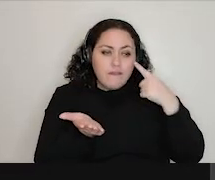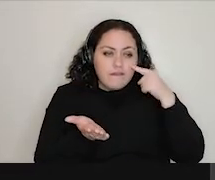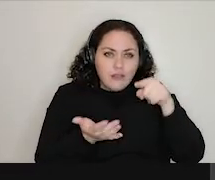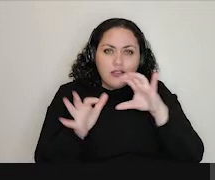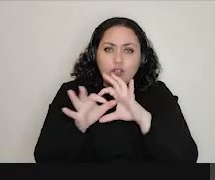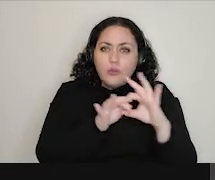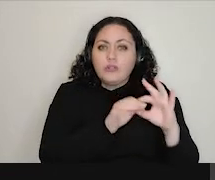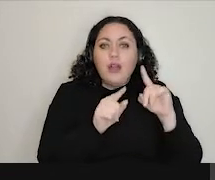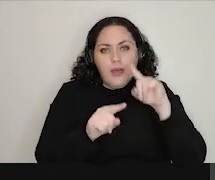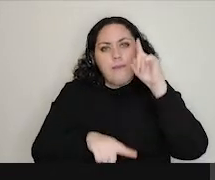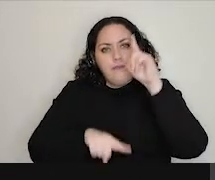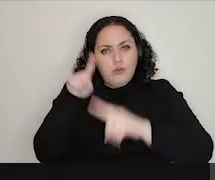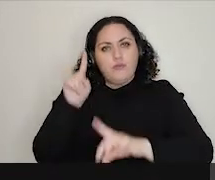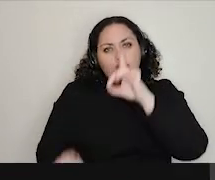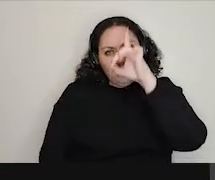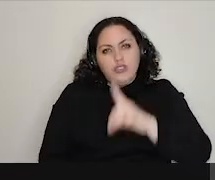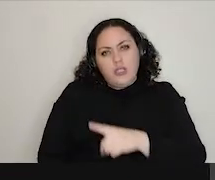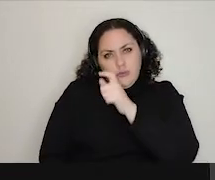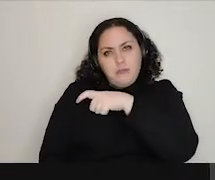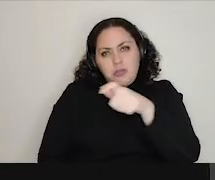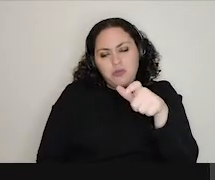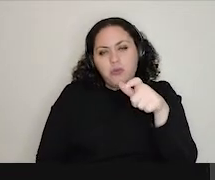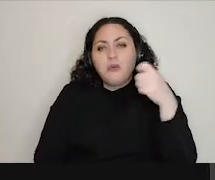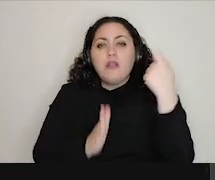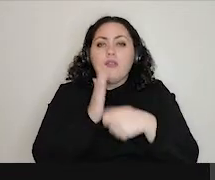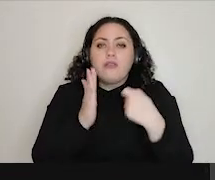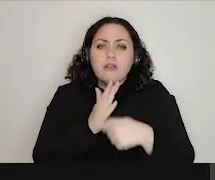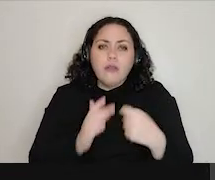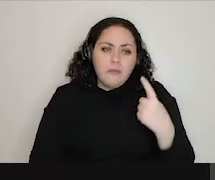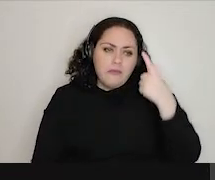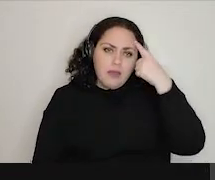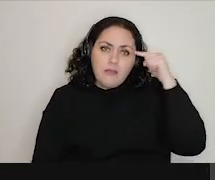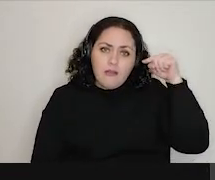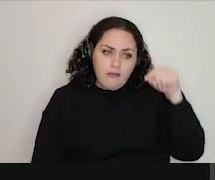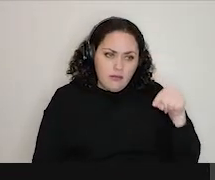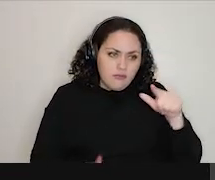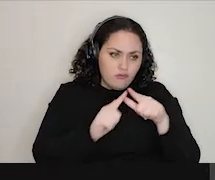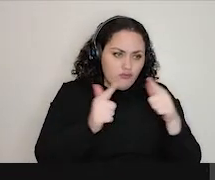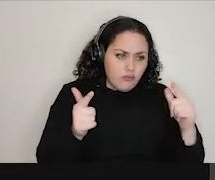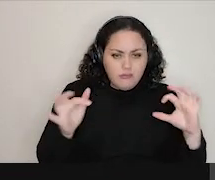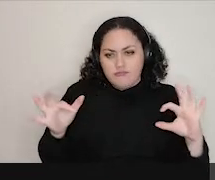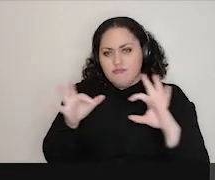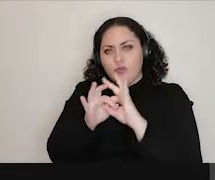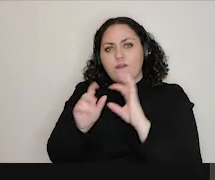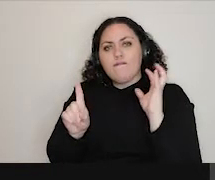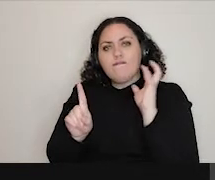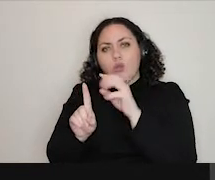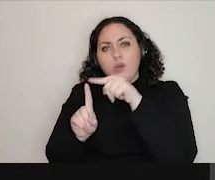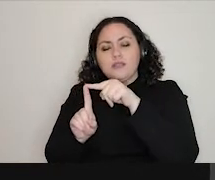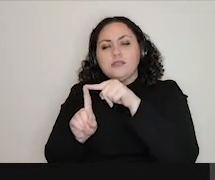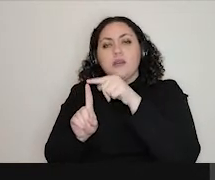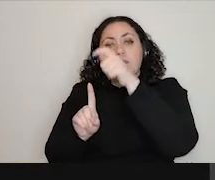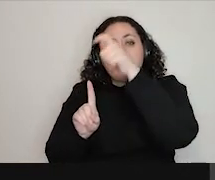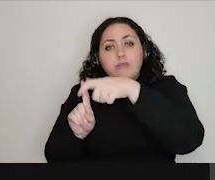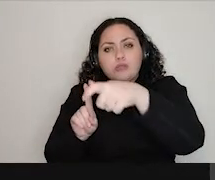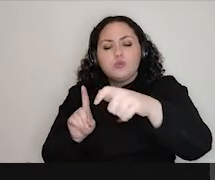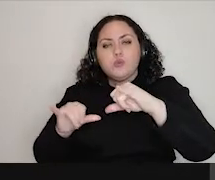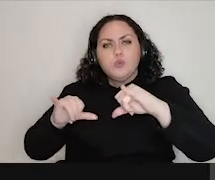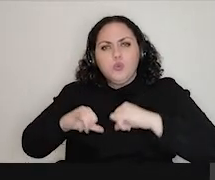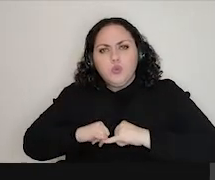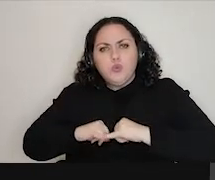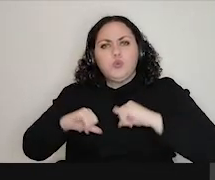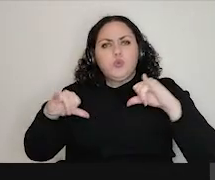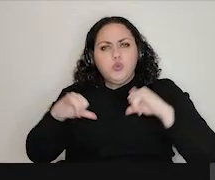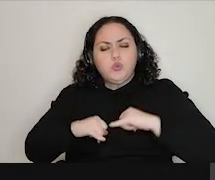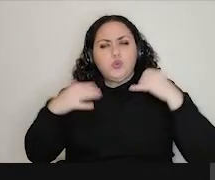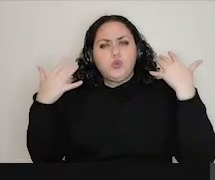para esse contexto que é de violação de direitos e tente relacionar com o intenso sofrimento